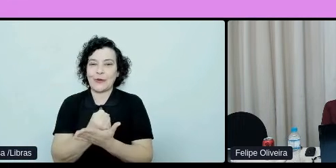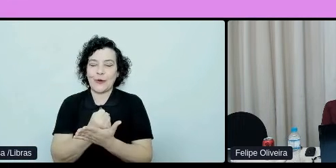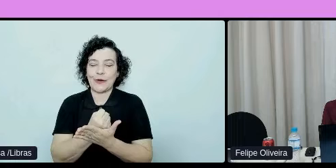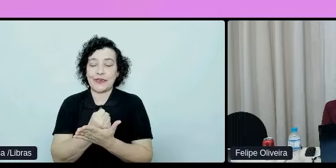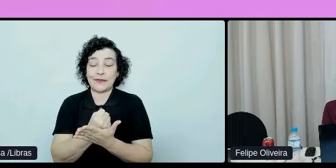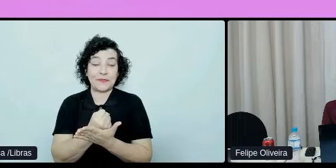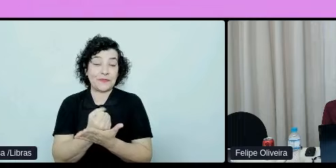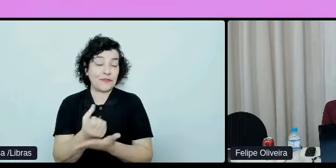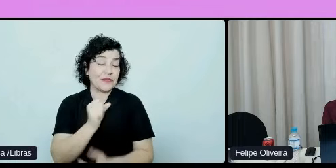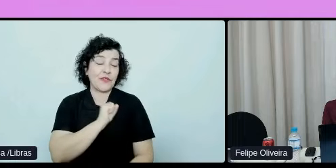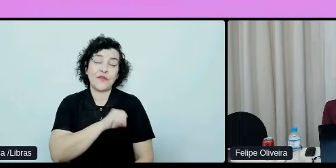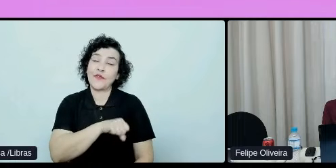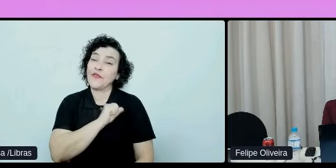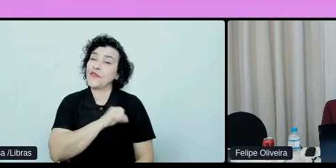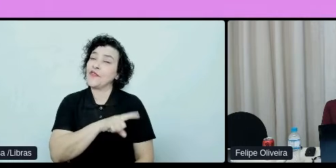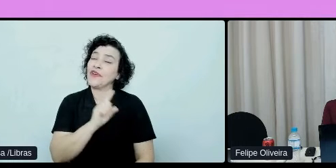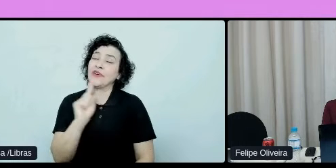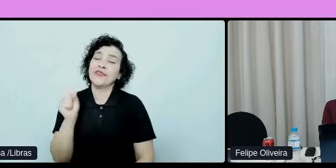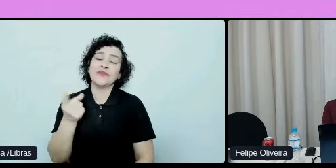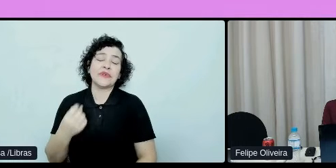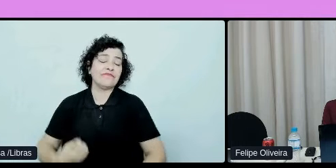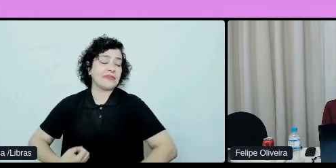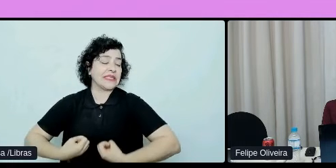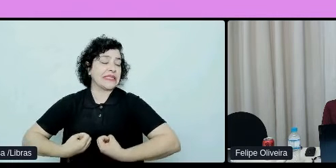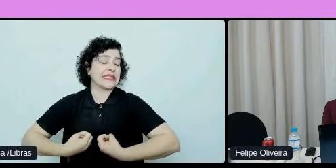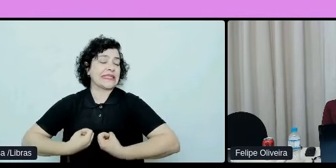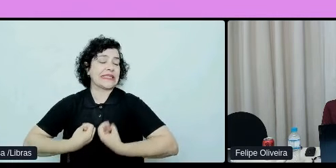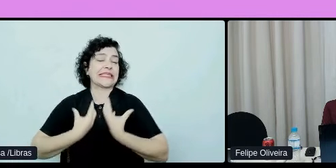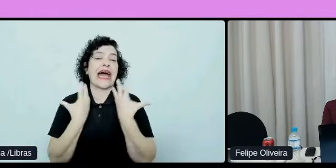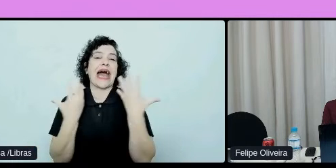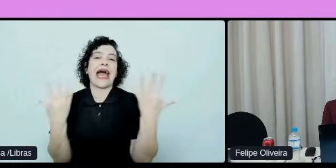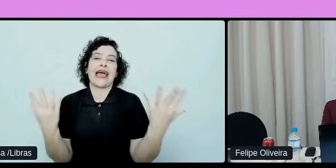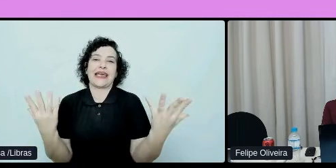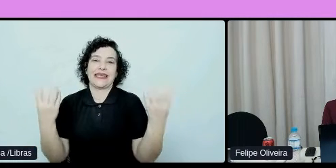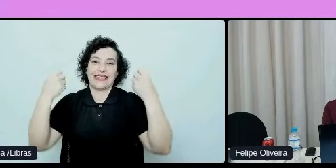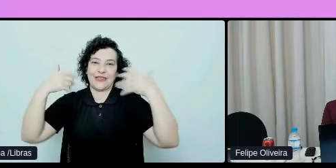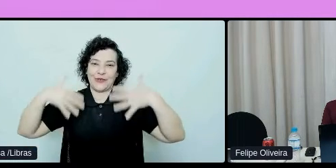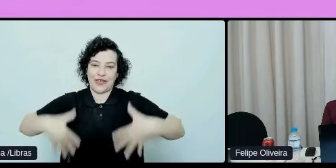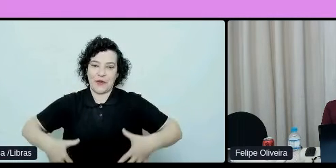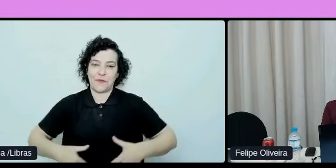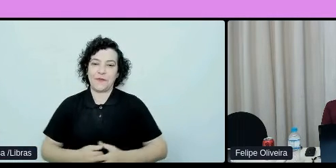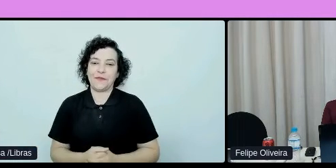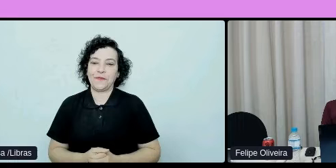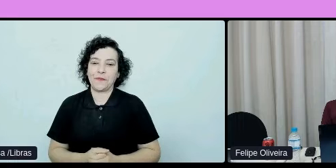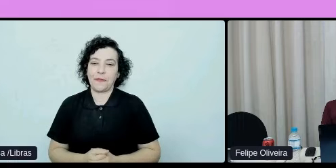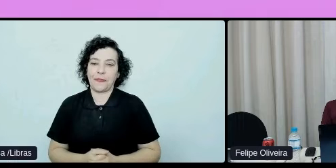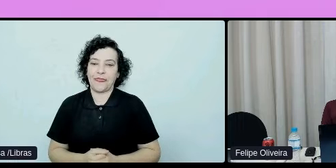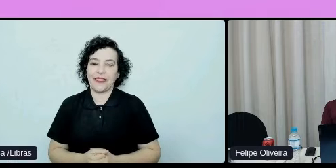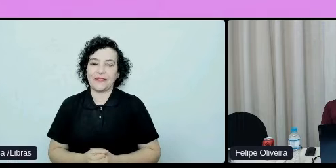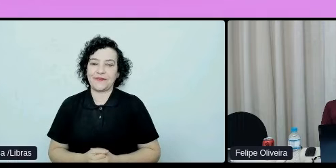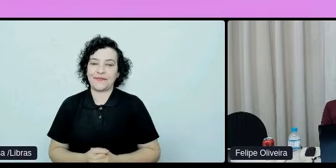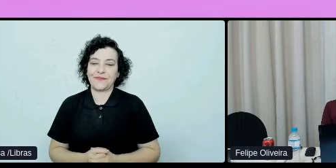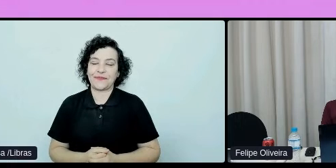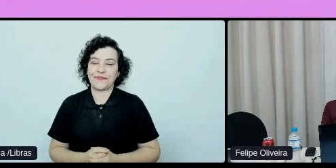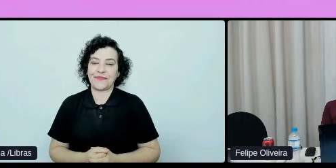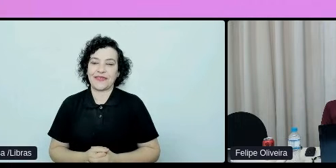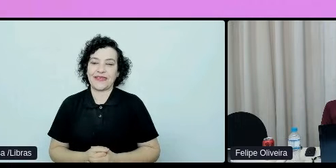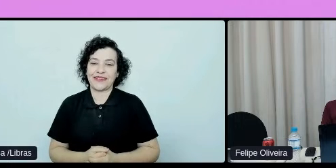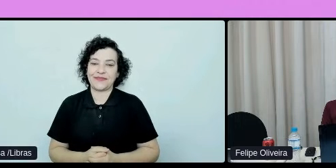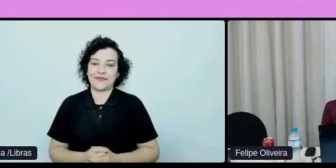foi de propósito, foi total, assim, sem querer. Deixa eu ver aqui o horário. Beleza.